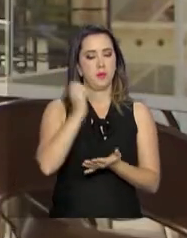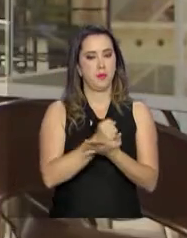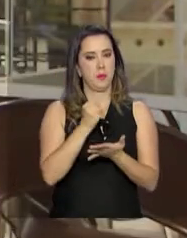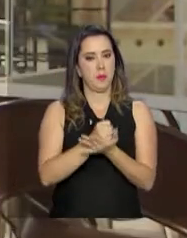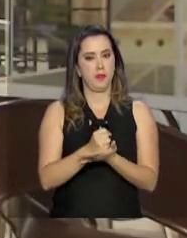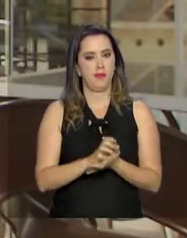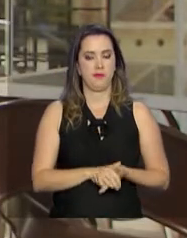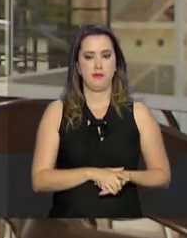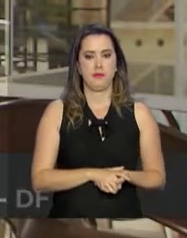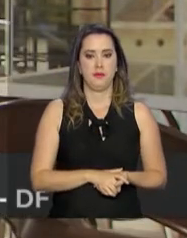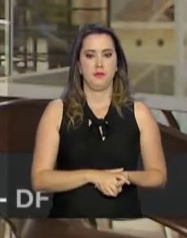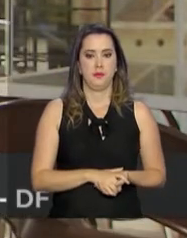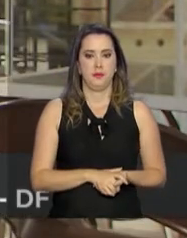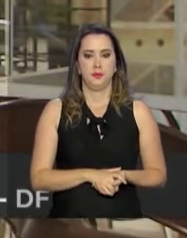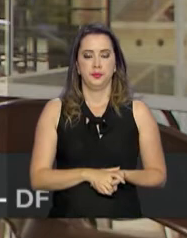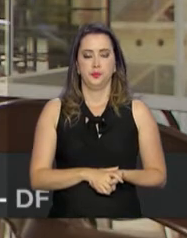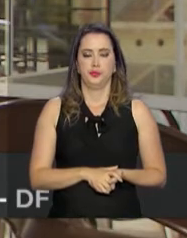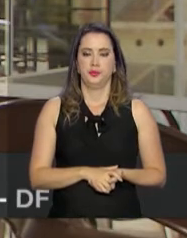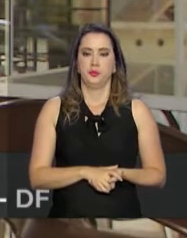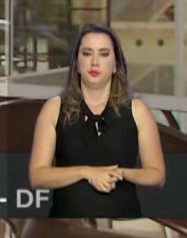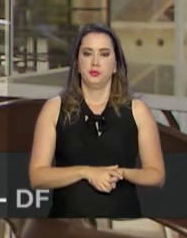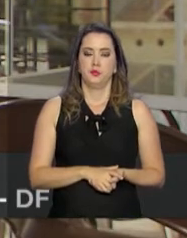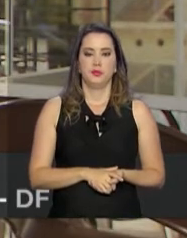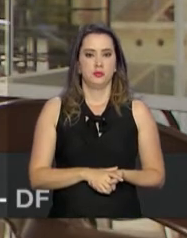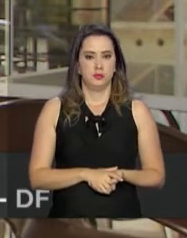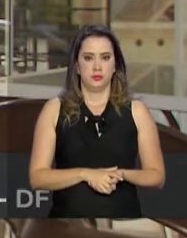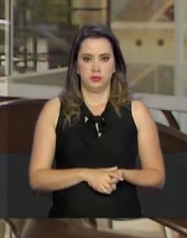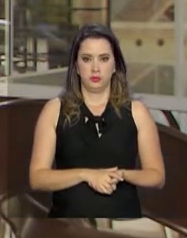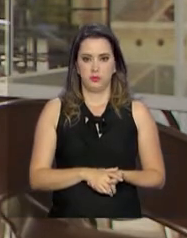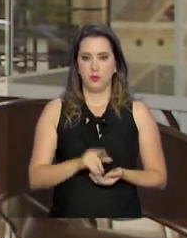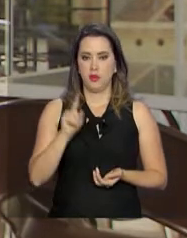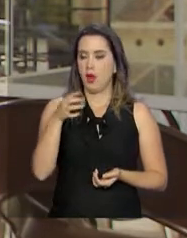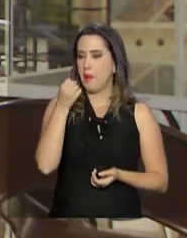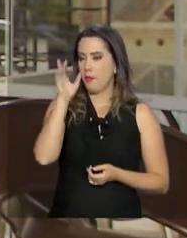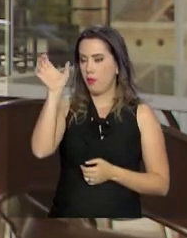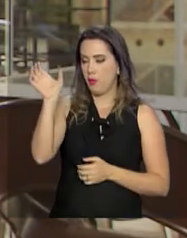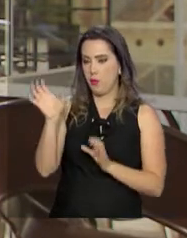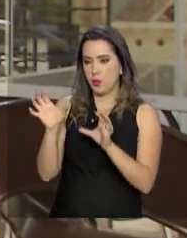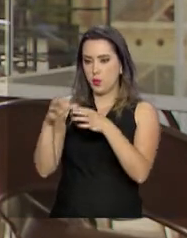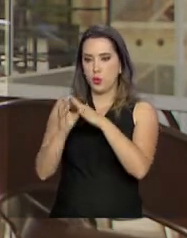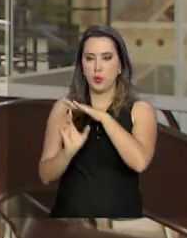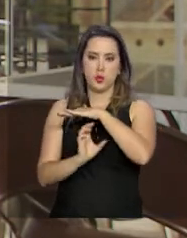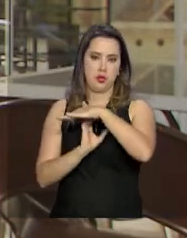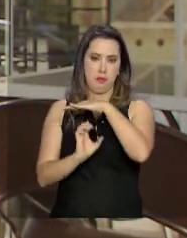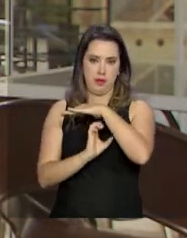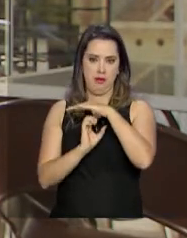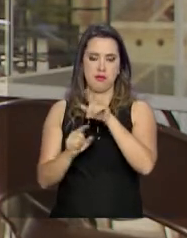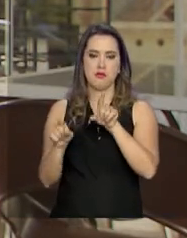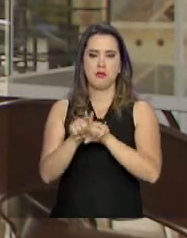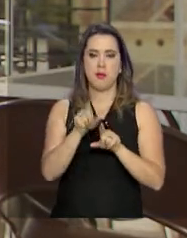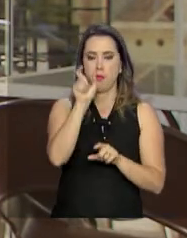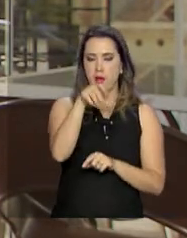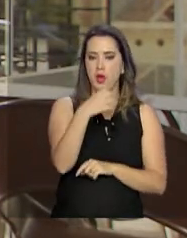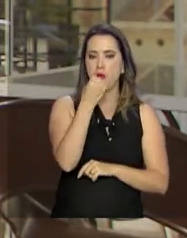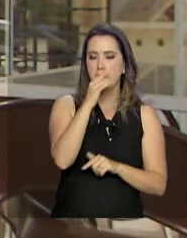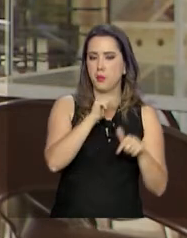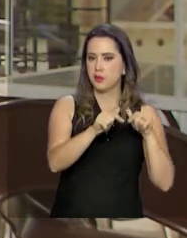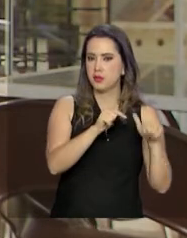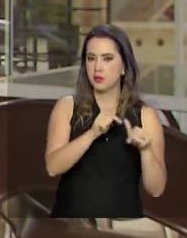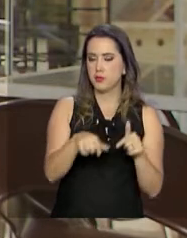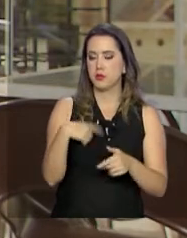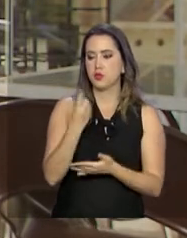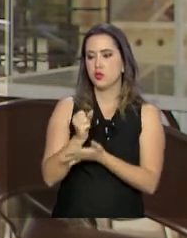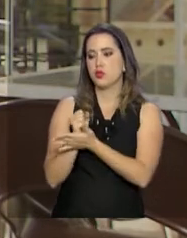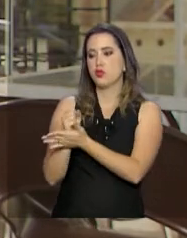sendo muito bom é para os empresários como também principalmente para quem trabalha que a gente está